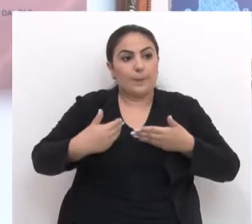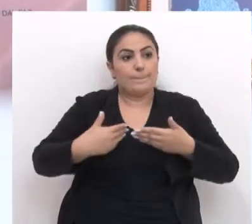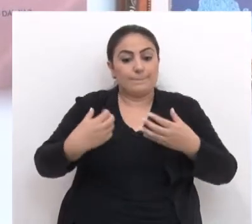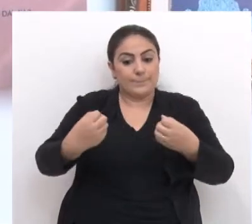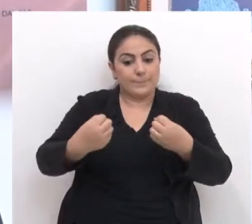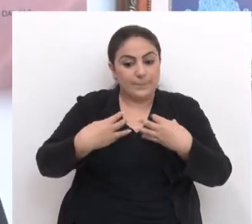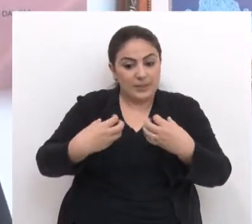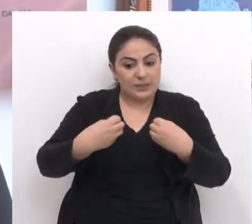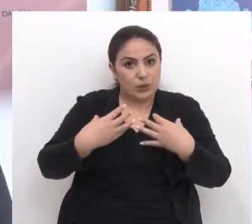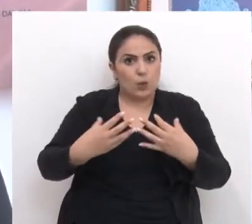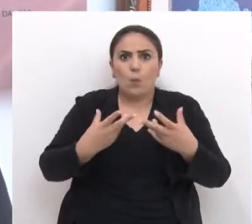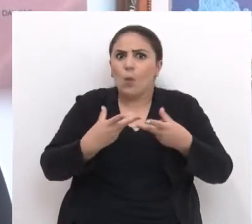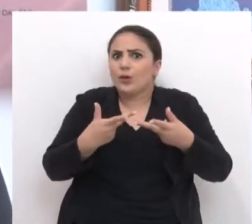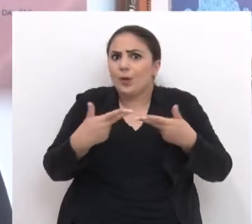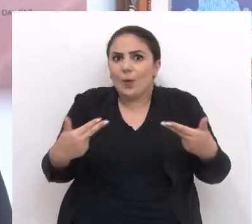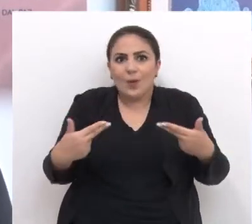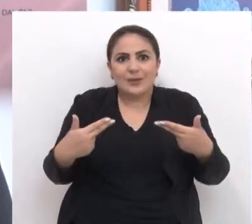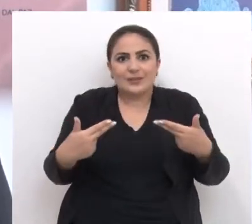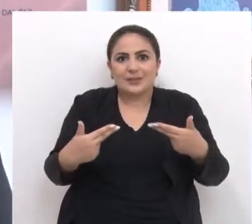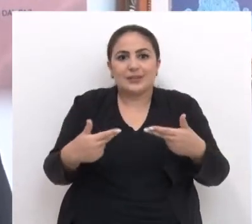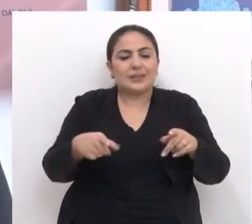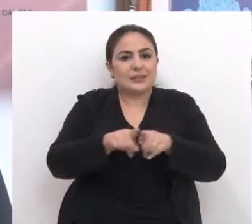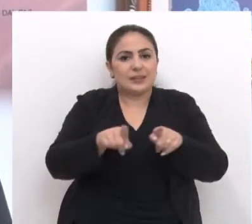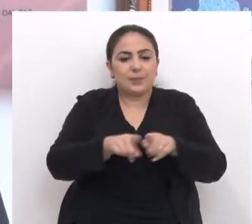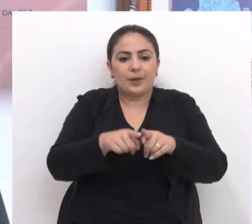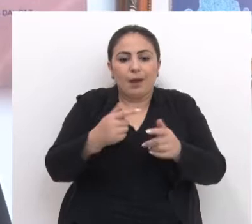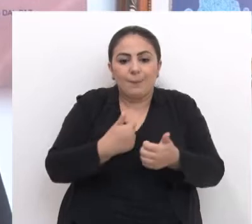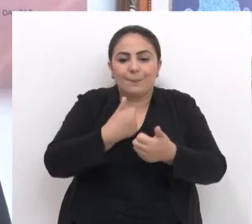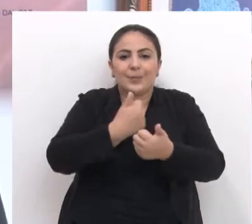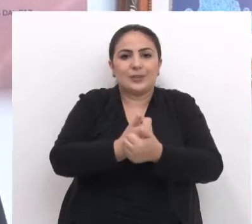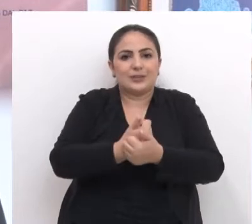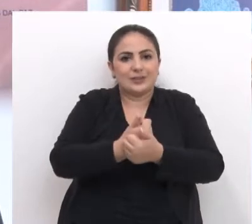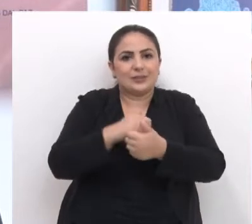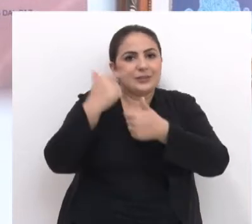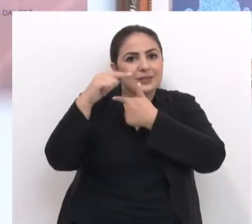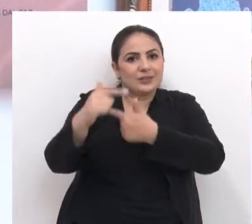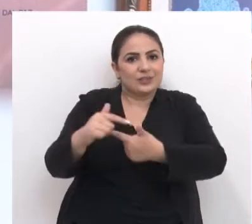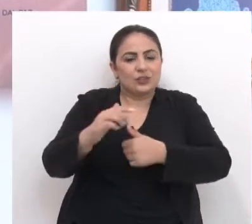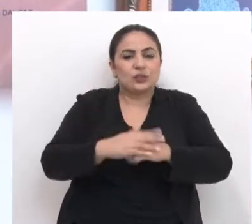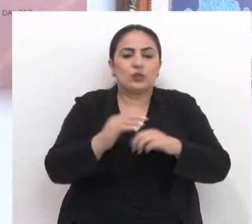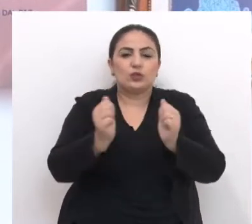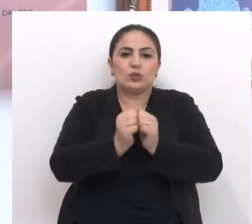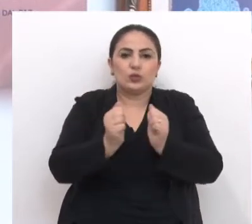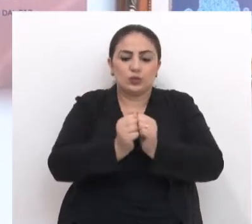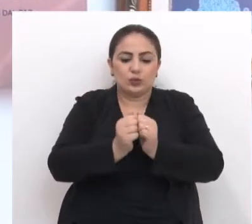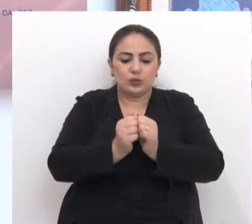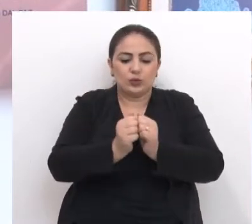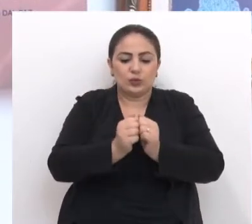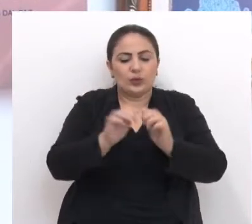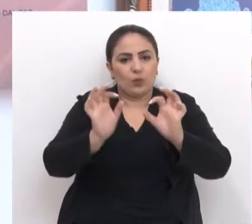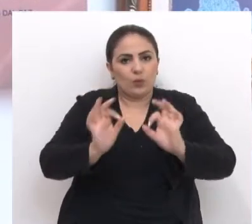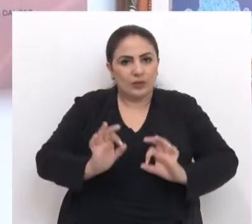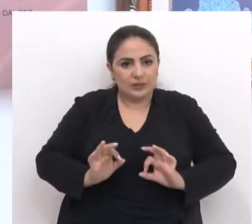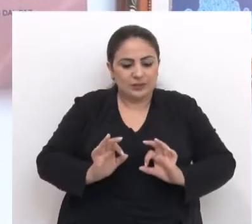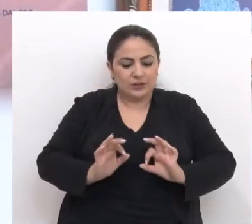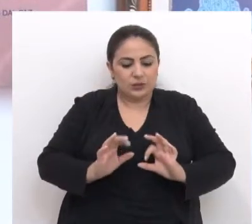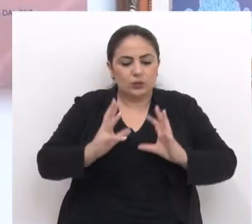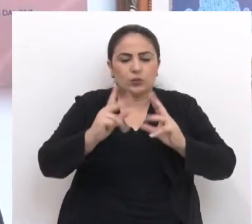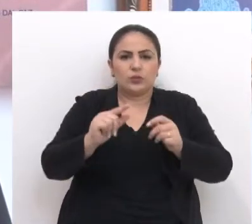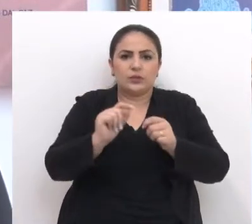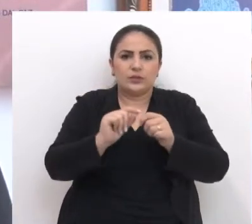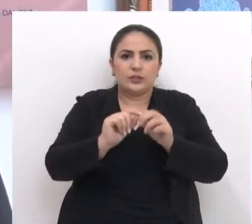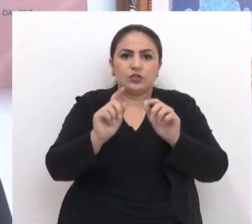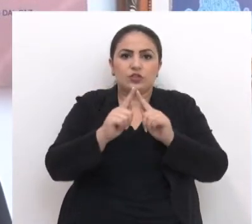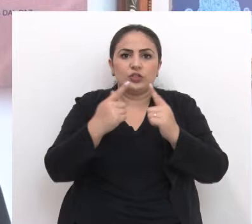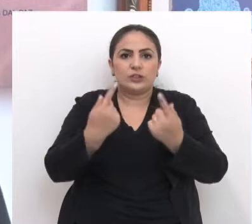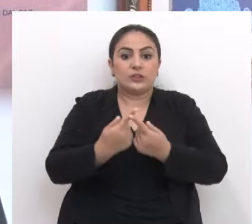que me ensinou muitas coisas, inclusive me aproximou do tradicionalismo através da organização, que